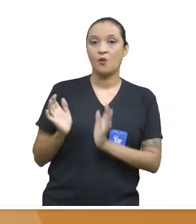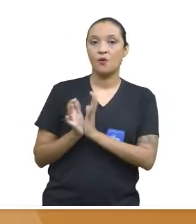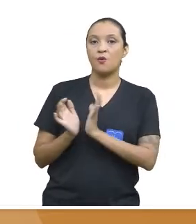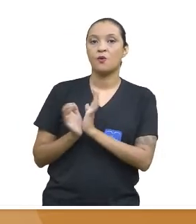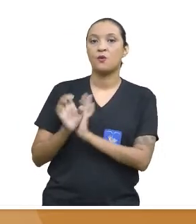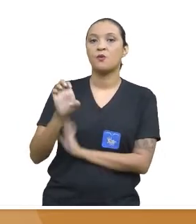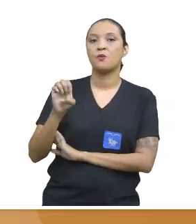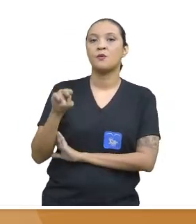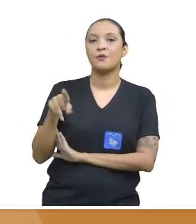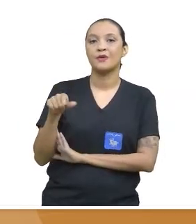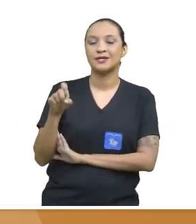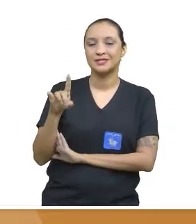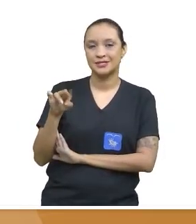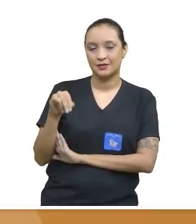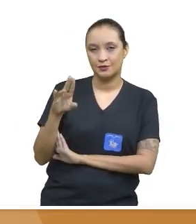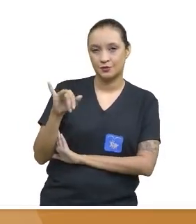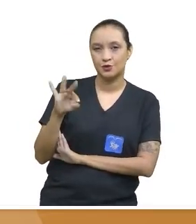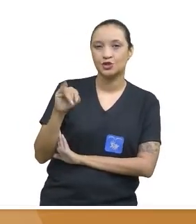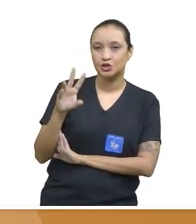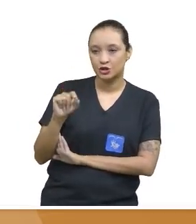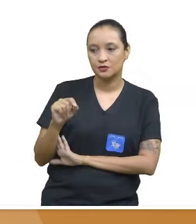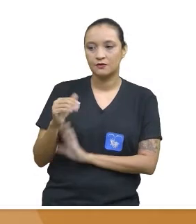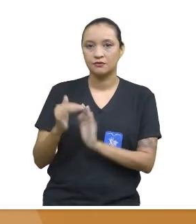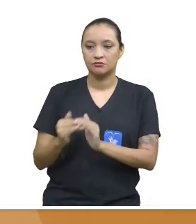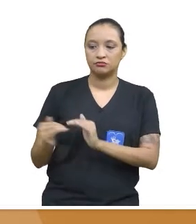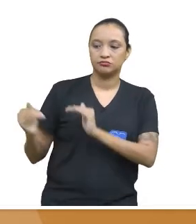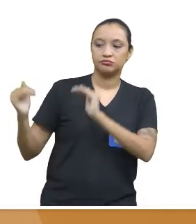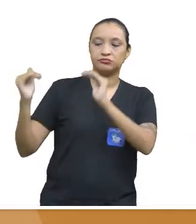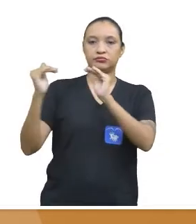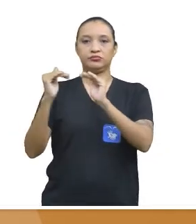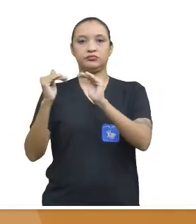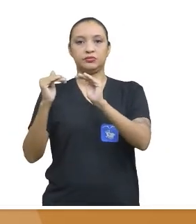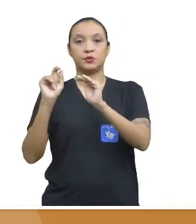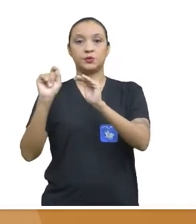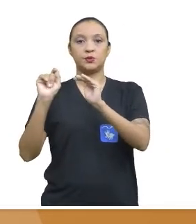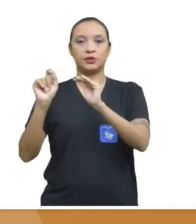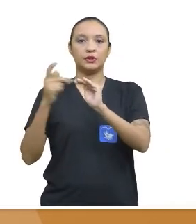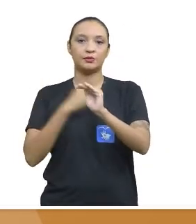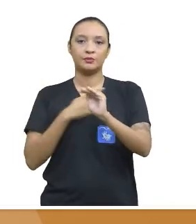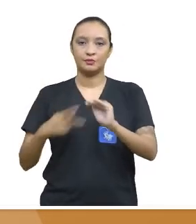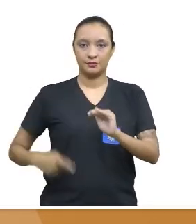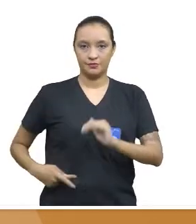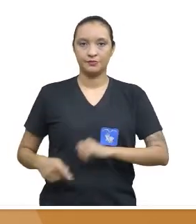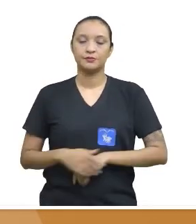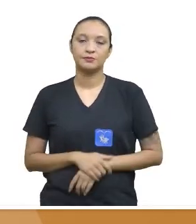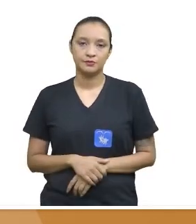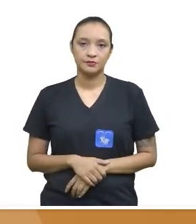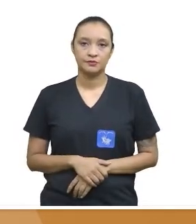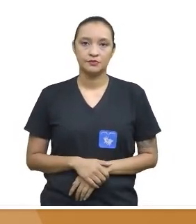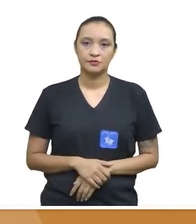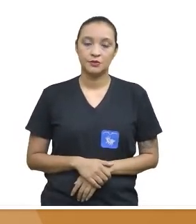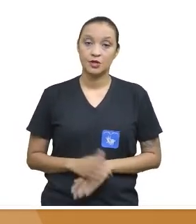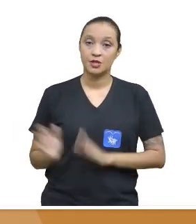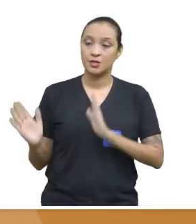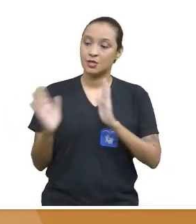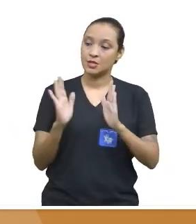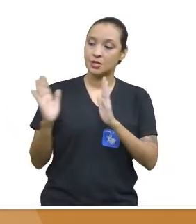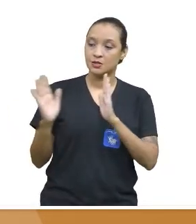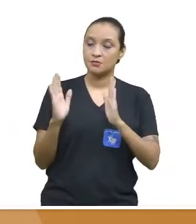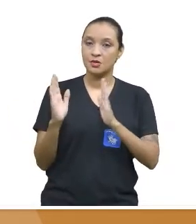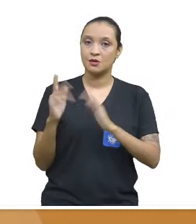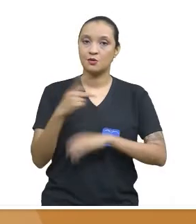é o poder executivo, queridos? Isso mesmo, presidente. E nesse momento, os presidentes são